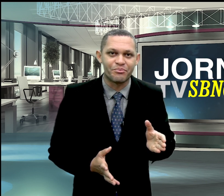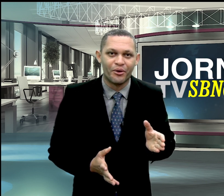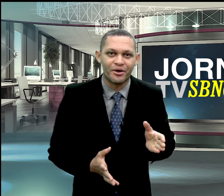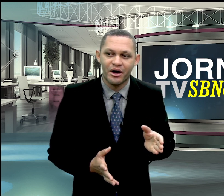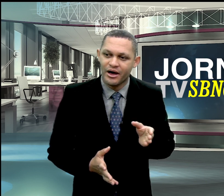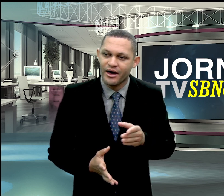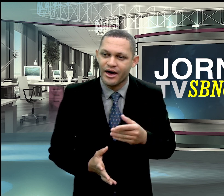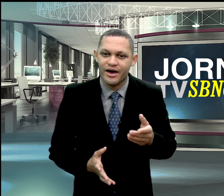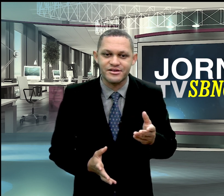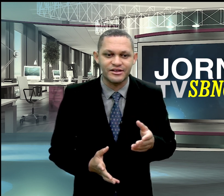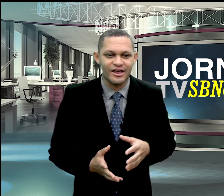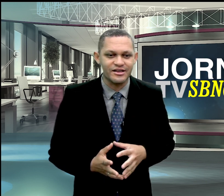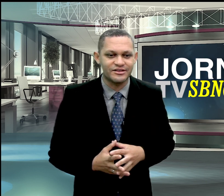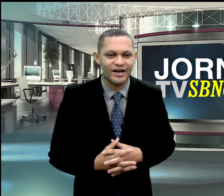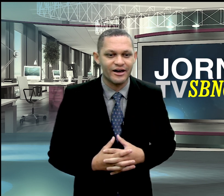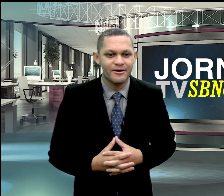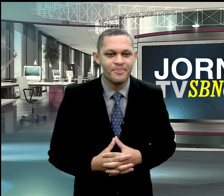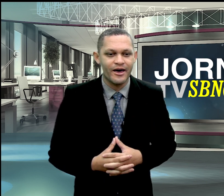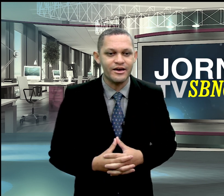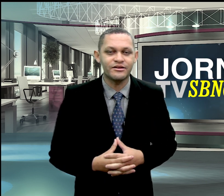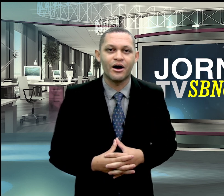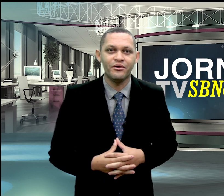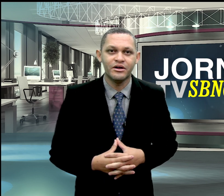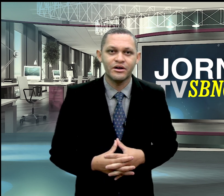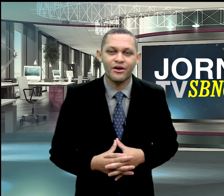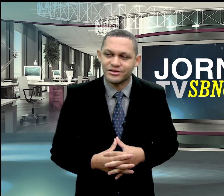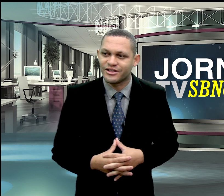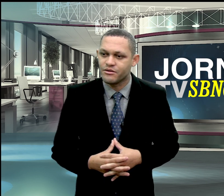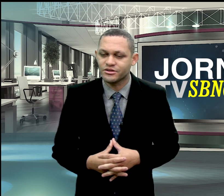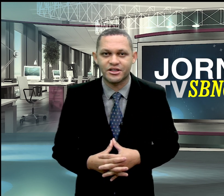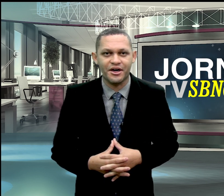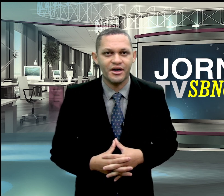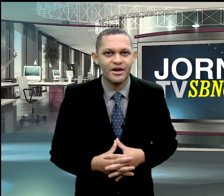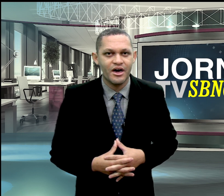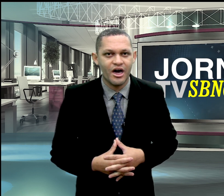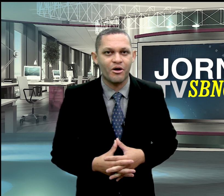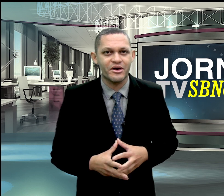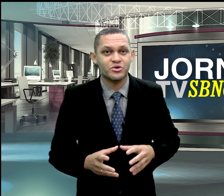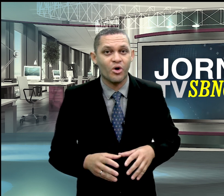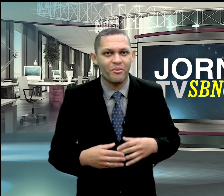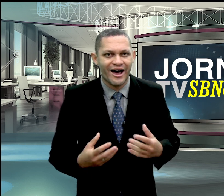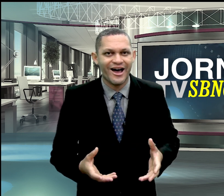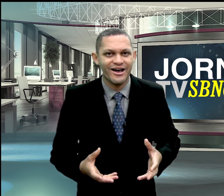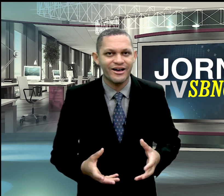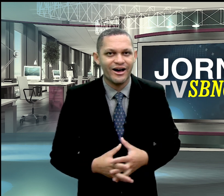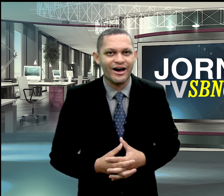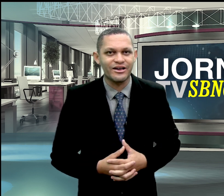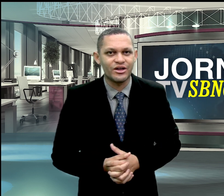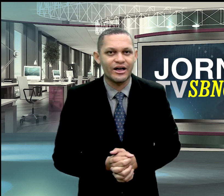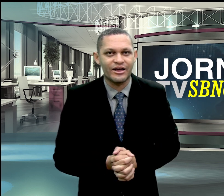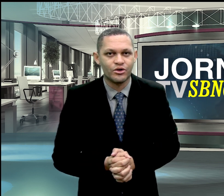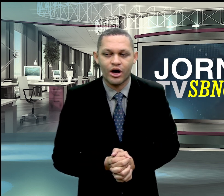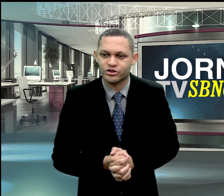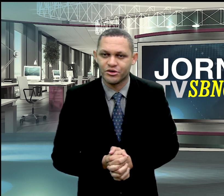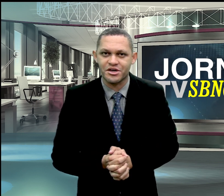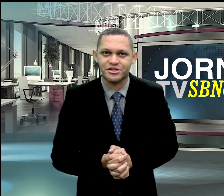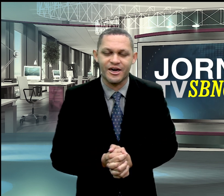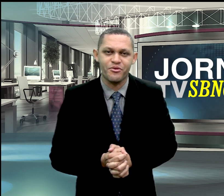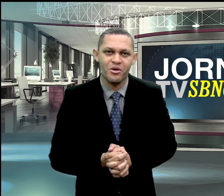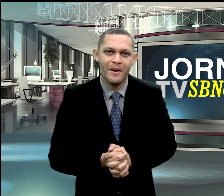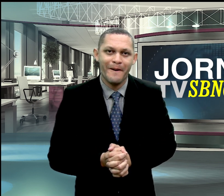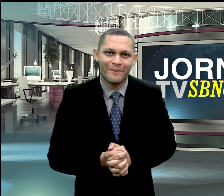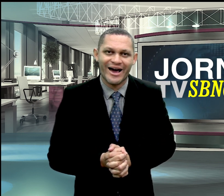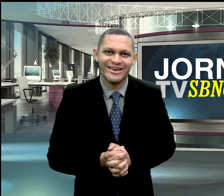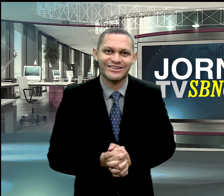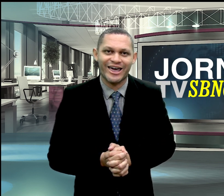aí por residência, né? Então, nós temos que realmente cobrar aí do nosso